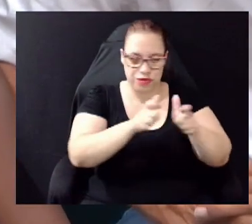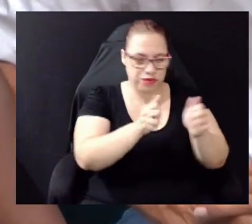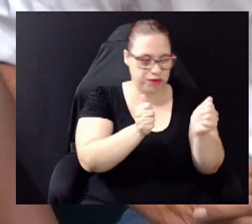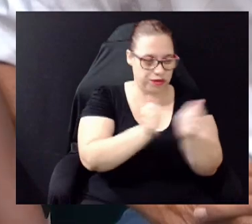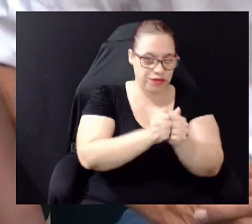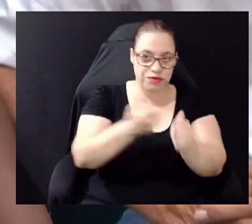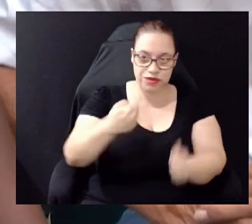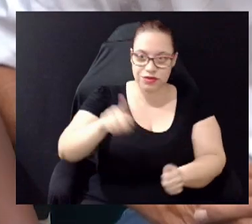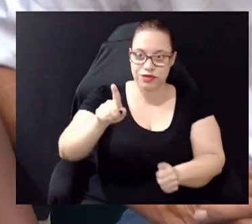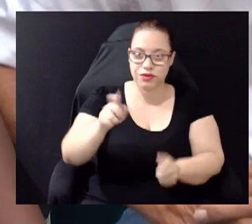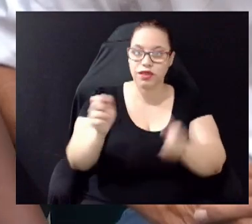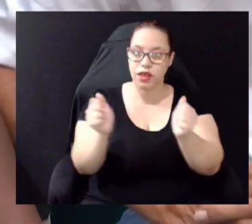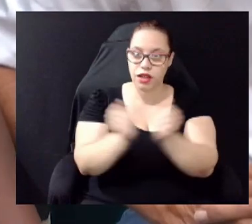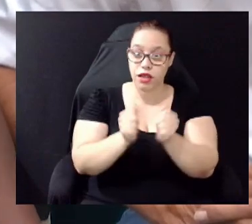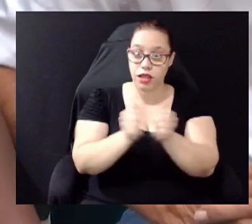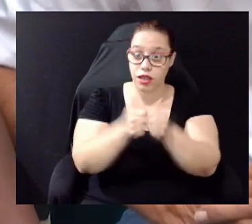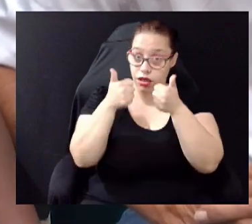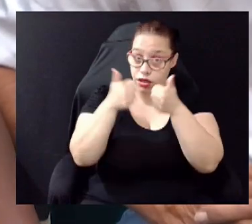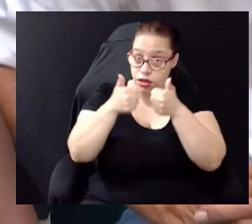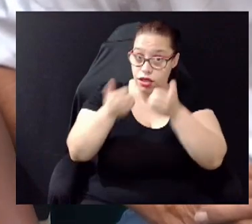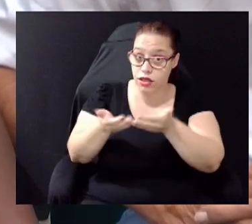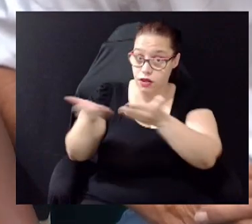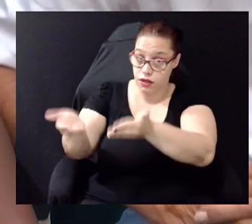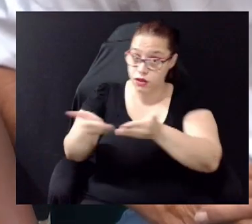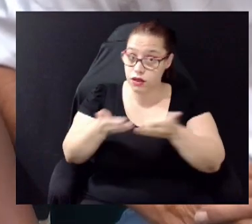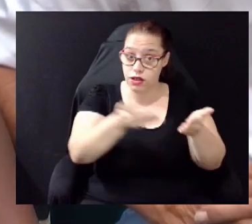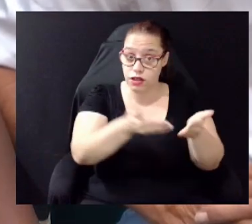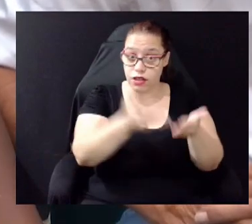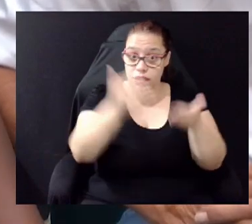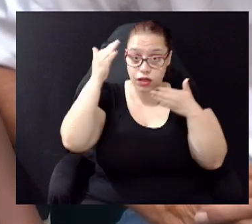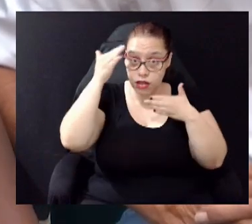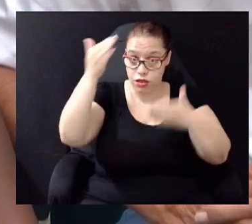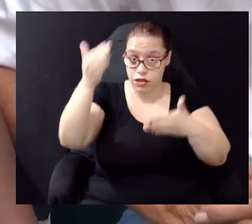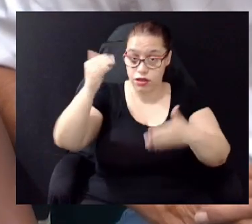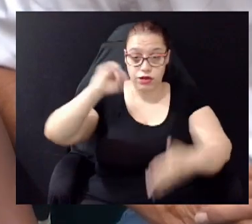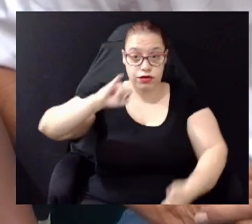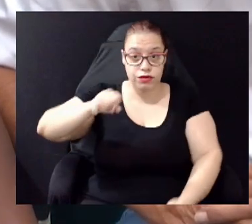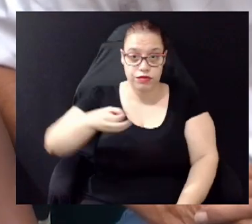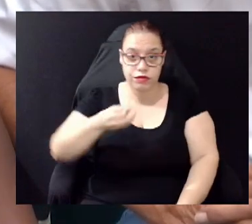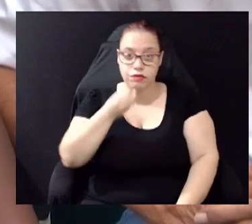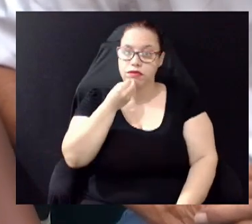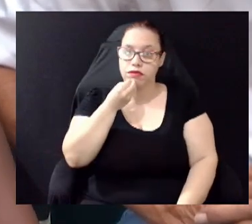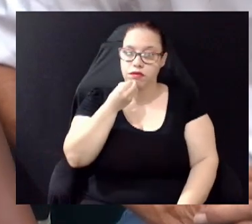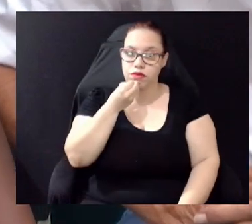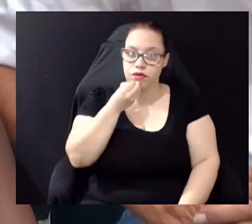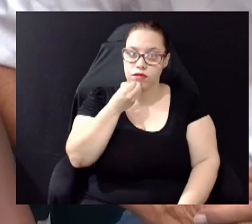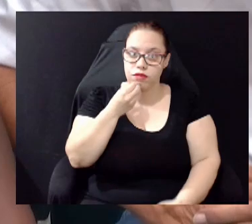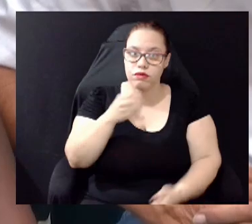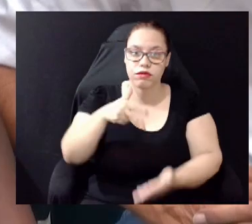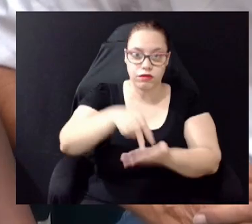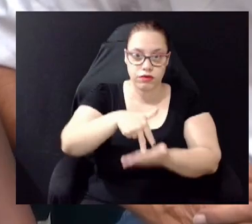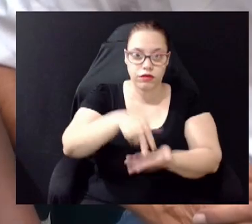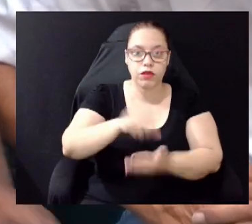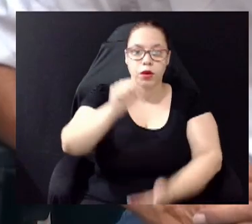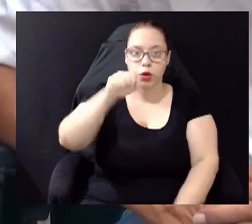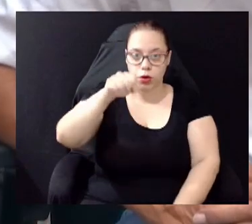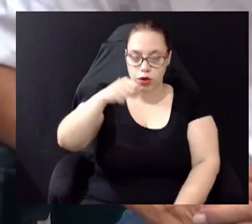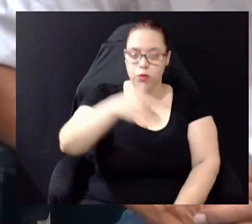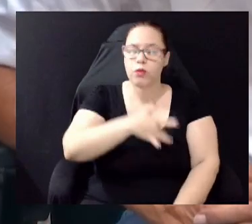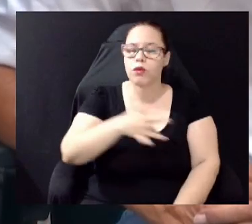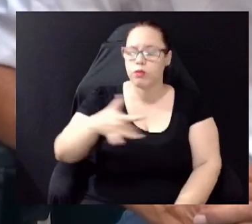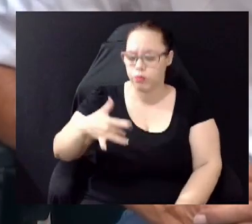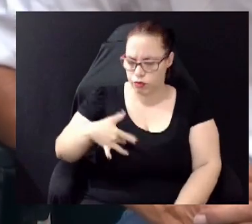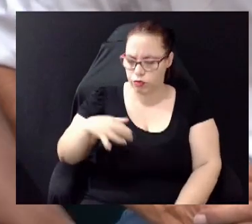está junto, está nos levando. Eu sou muito grata pela oportunidade. Conte com o Sim Saúde, conte com a Regiane,